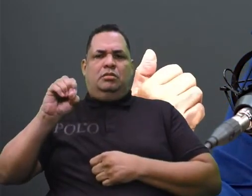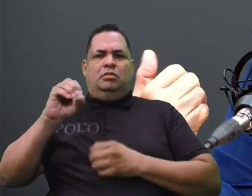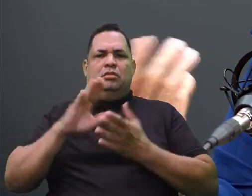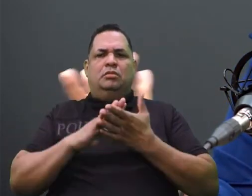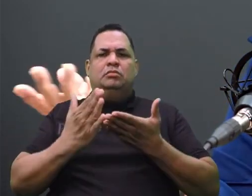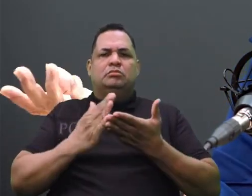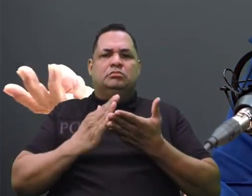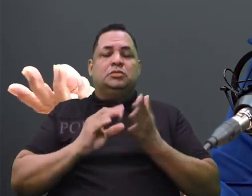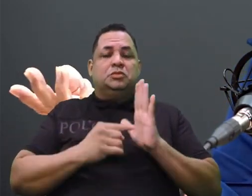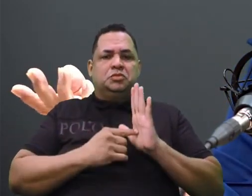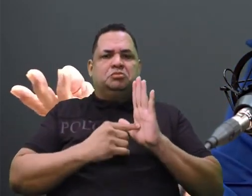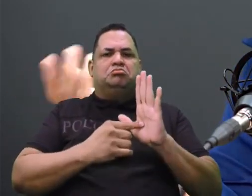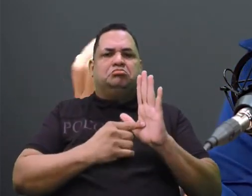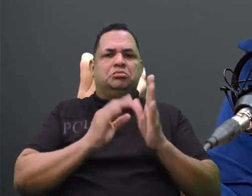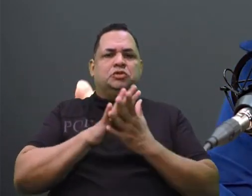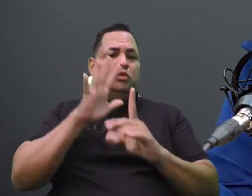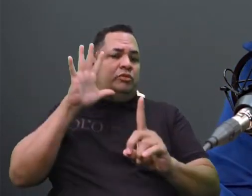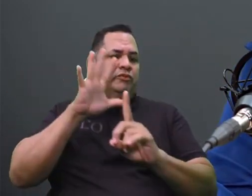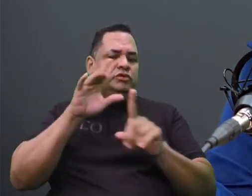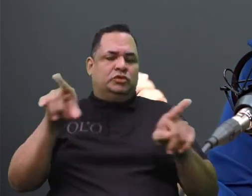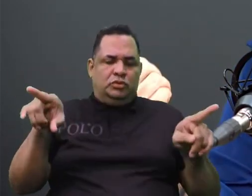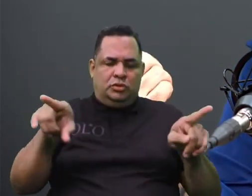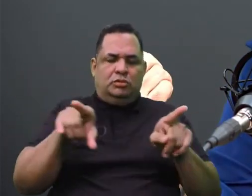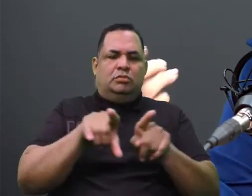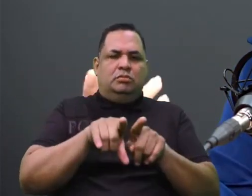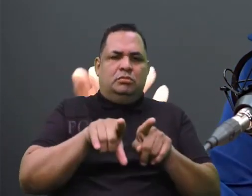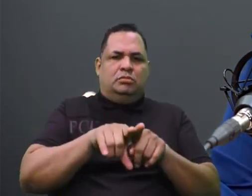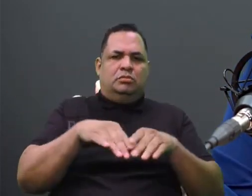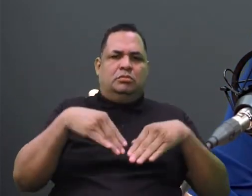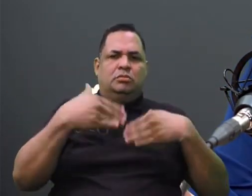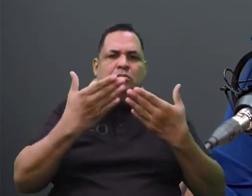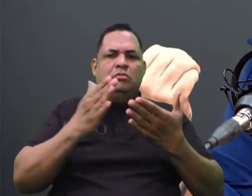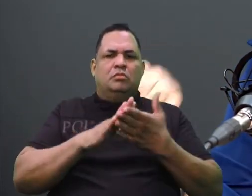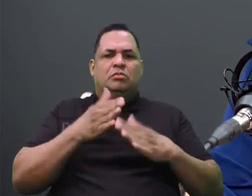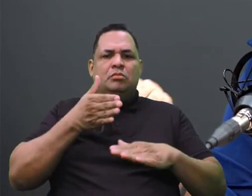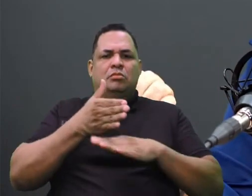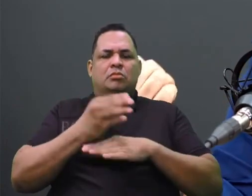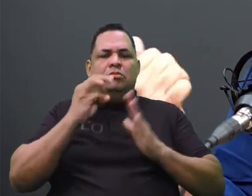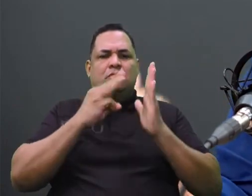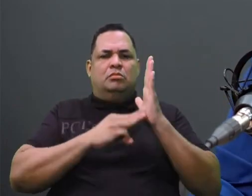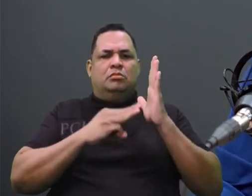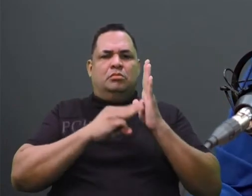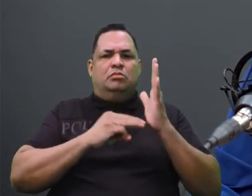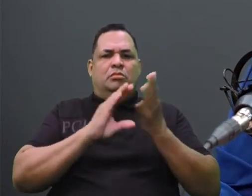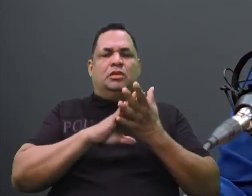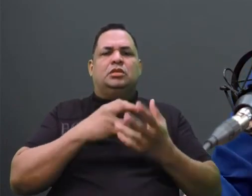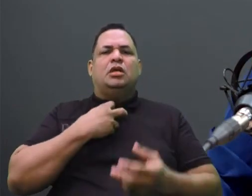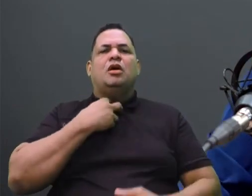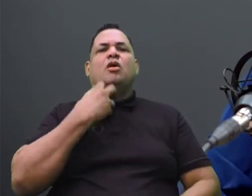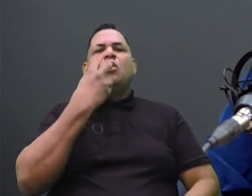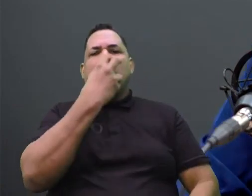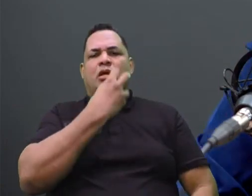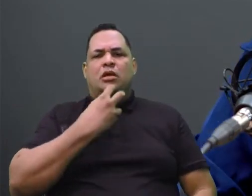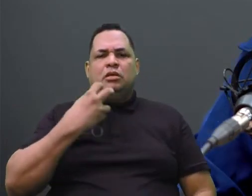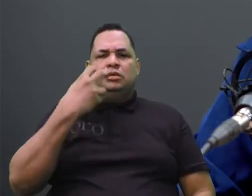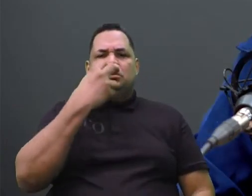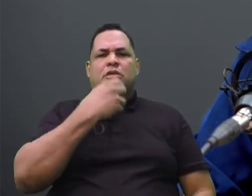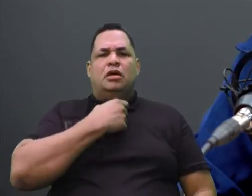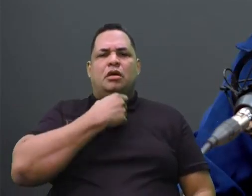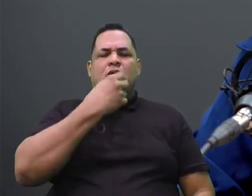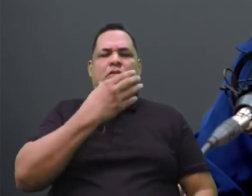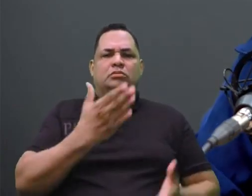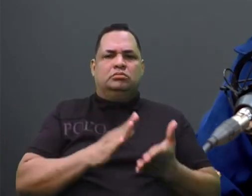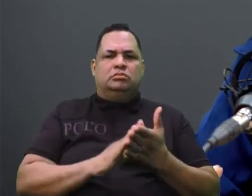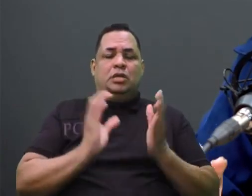refletiu, com certeza, aqui também. E quando eu entrei, era a metodologia oralista. E